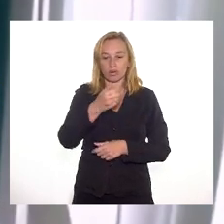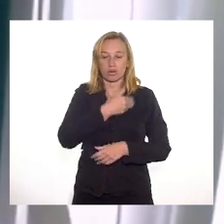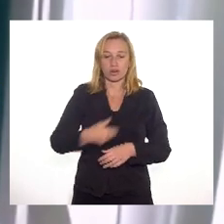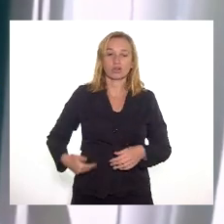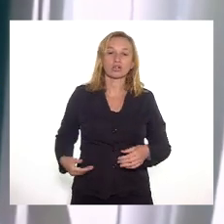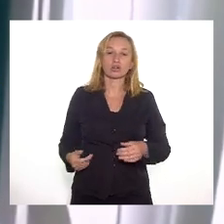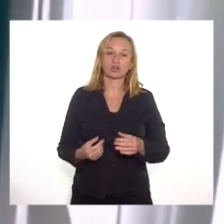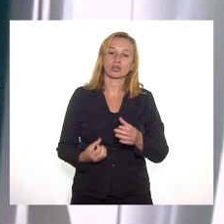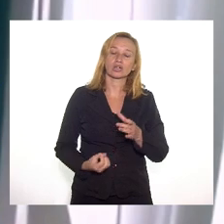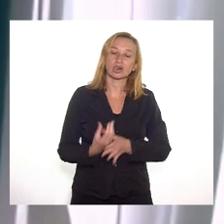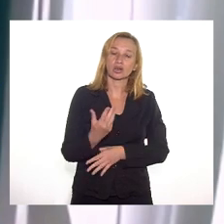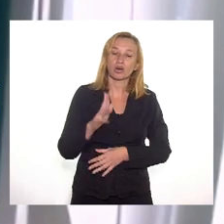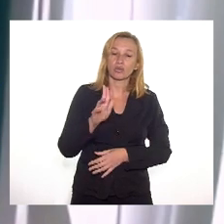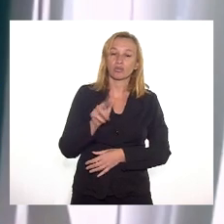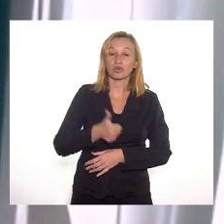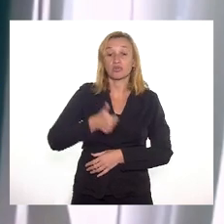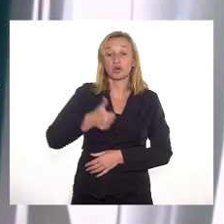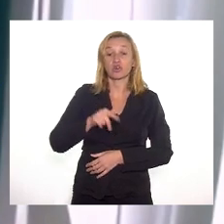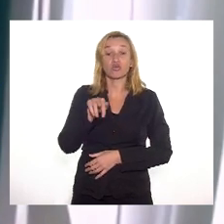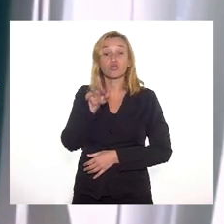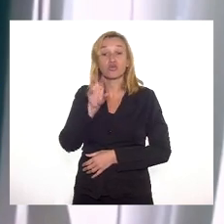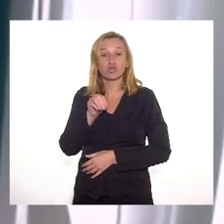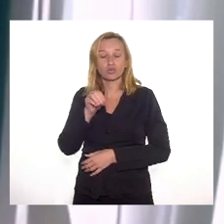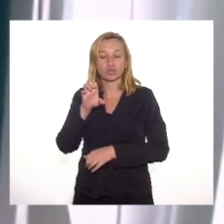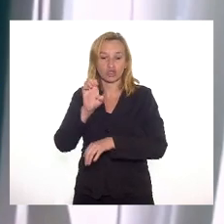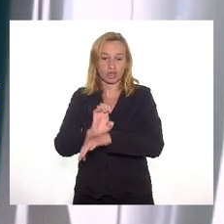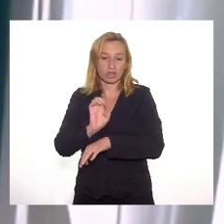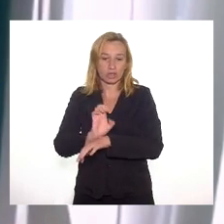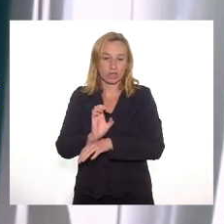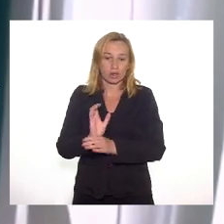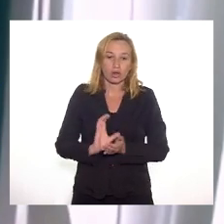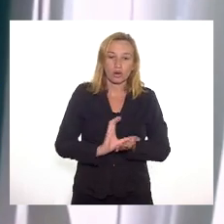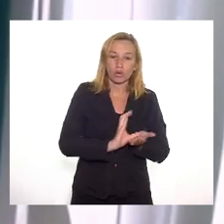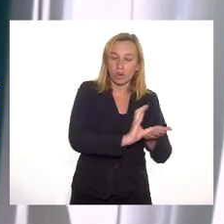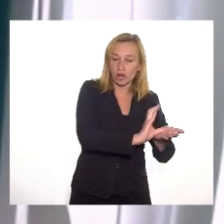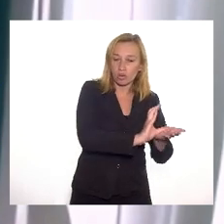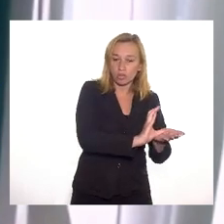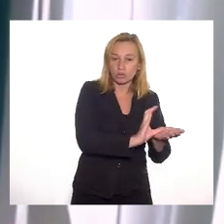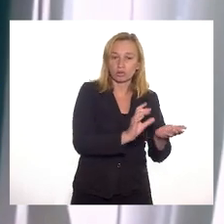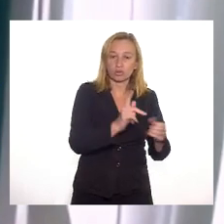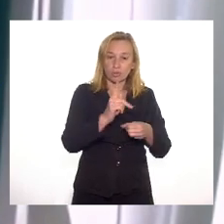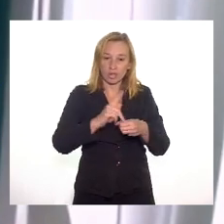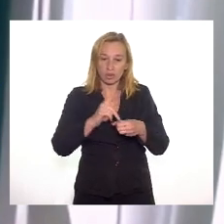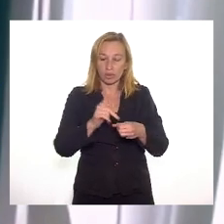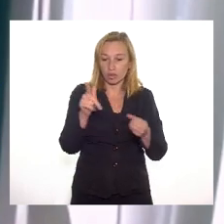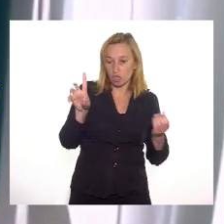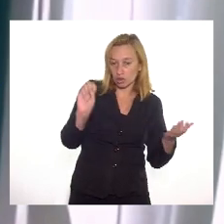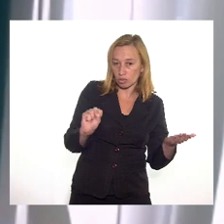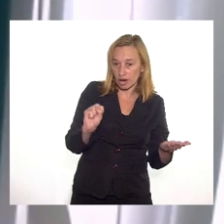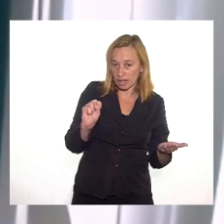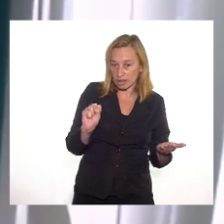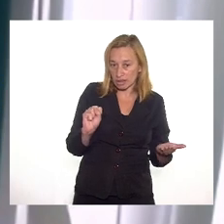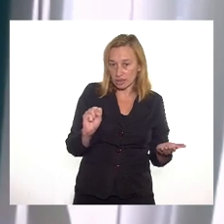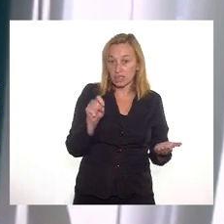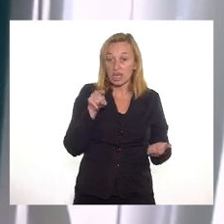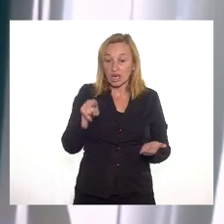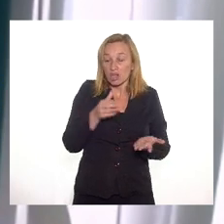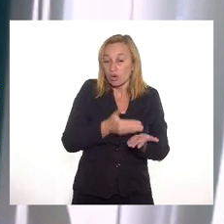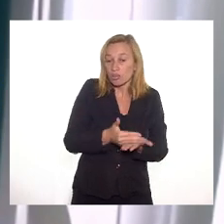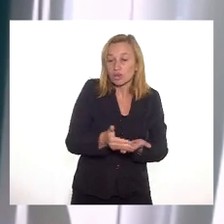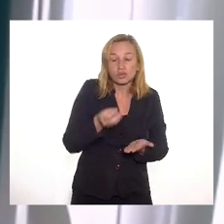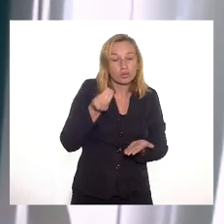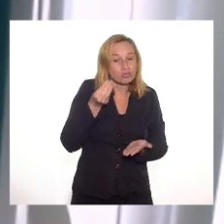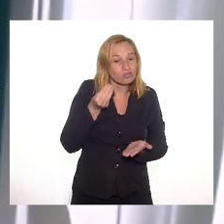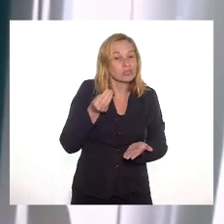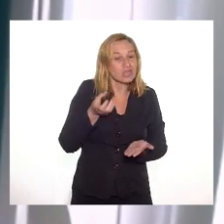estadual naquele país com recursos do petróleo e do gás. Na verdade, ele começou tentando